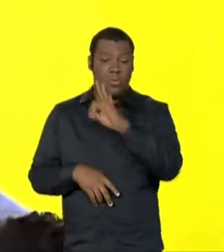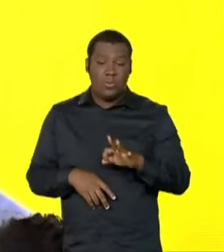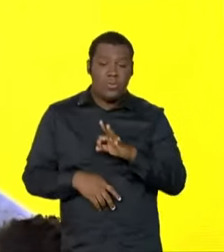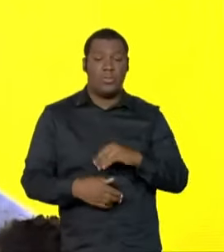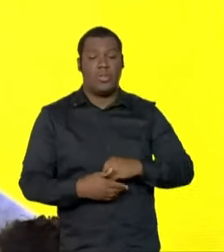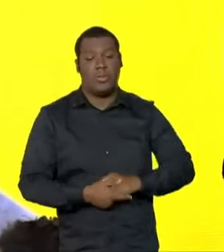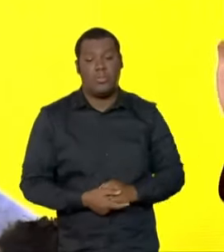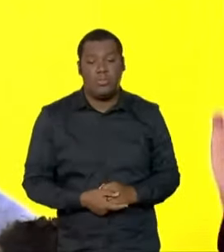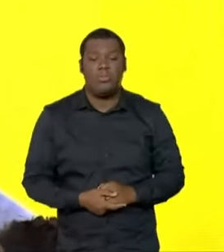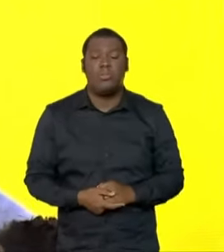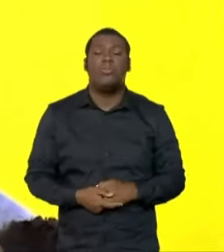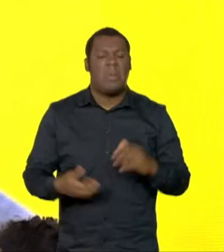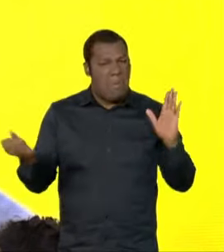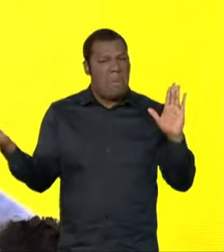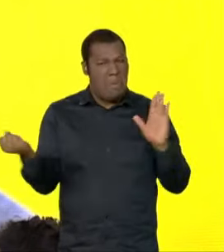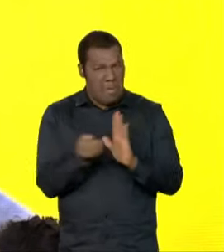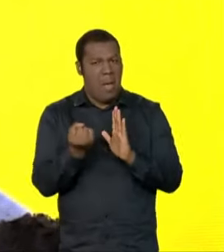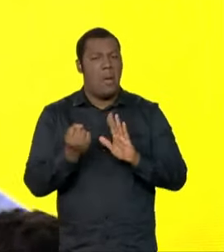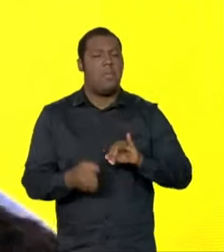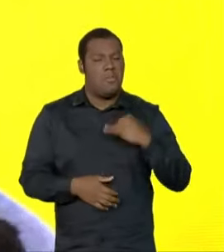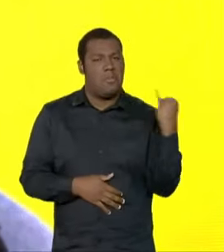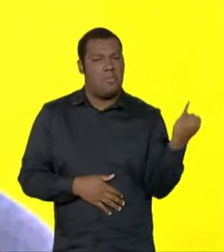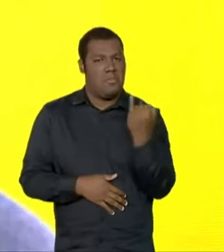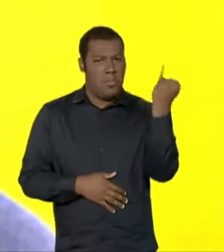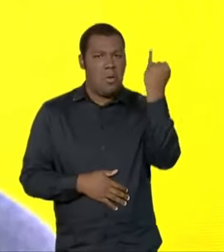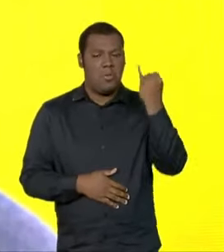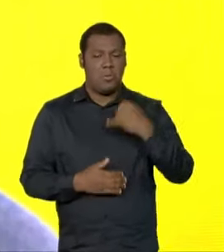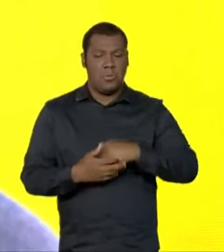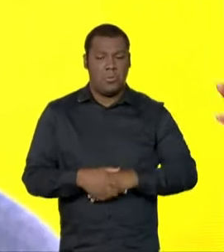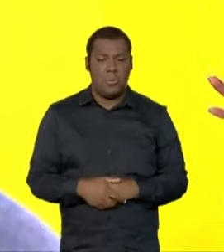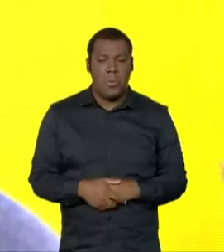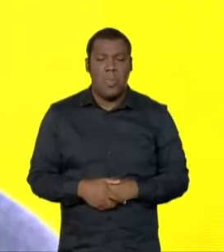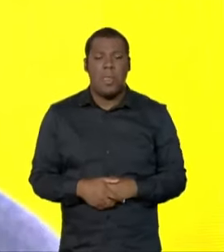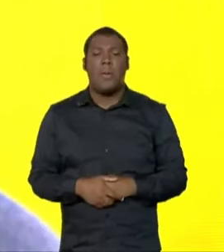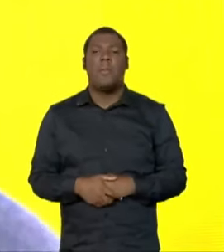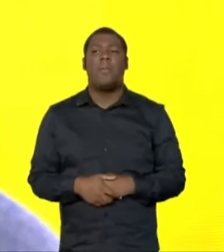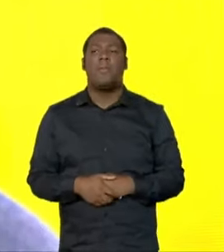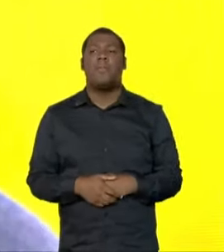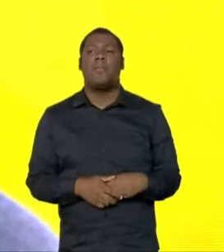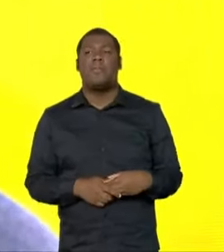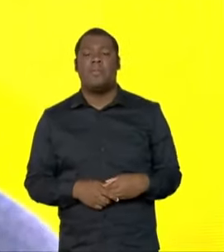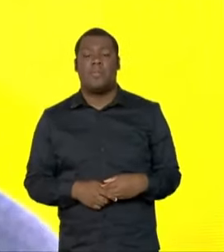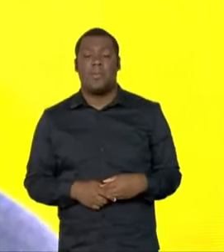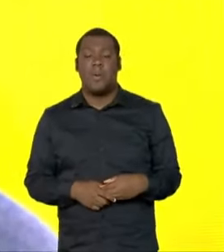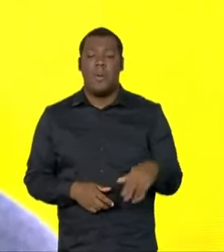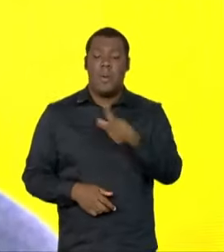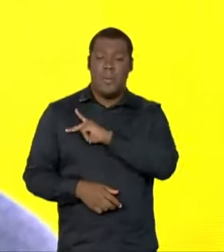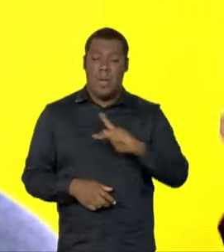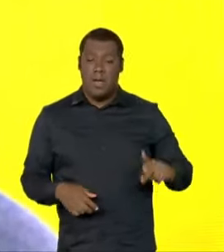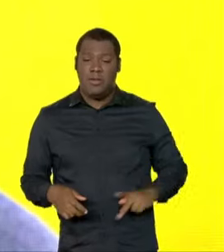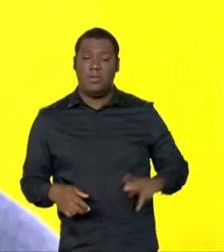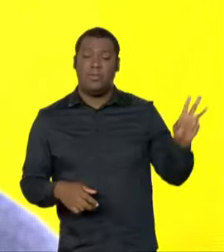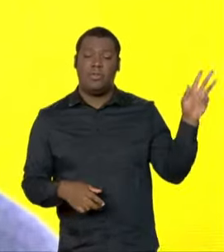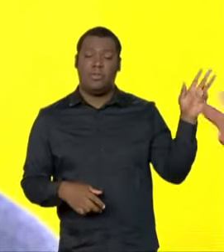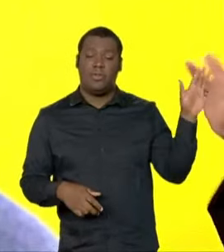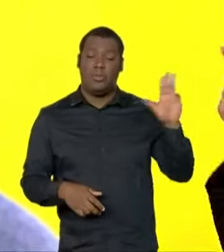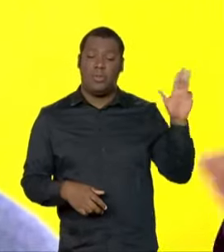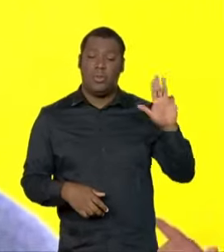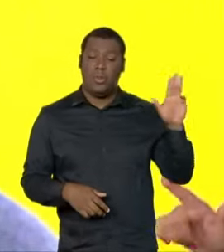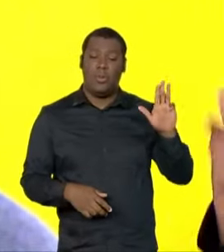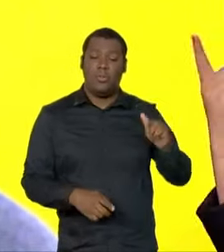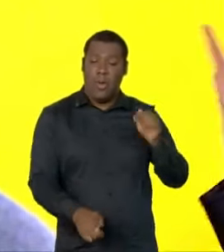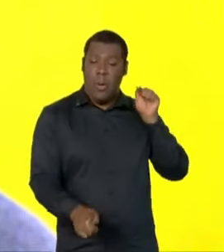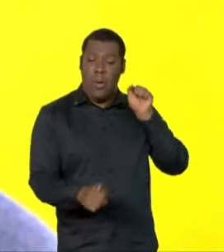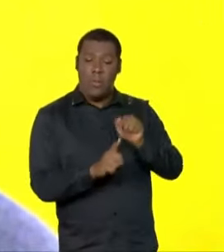menor da nossa história. Coerente com sua afirmação de que não seria presidente do Brasil novamente, para